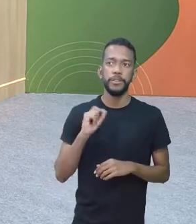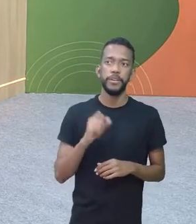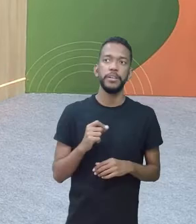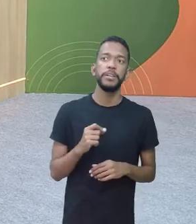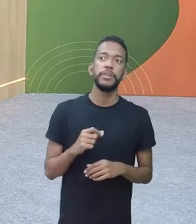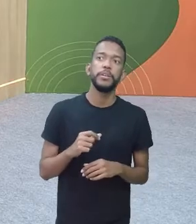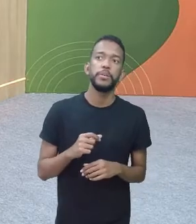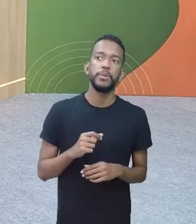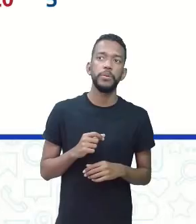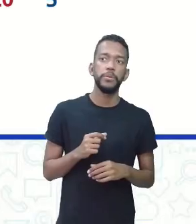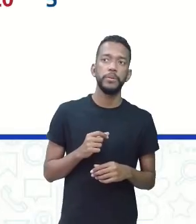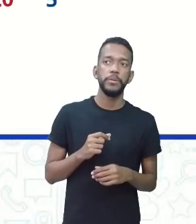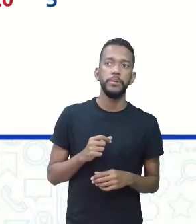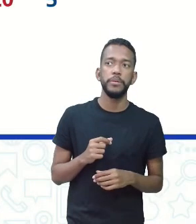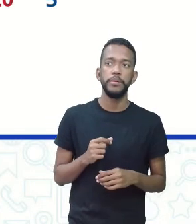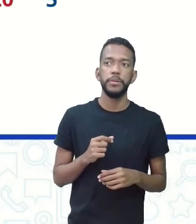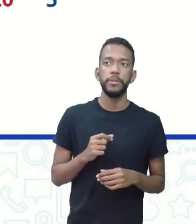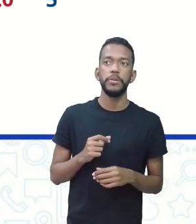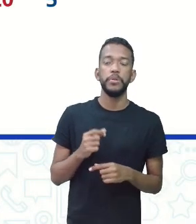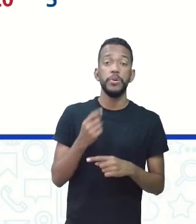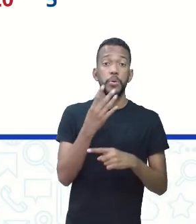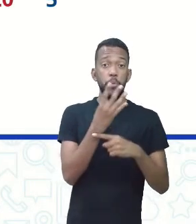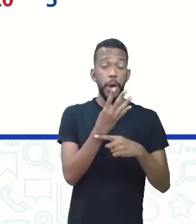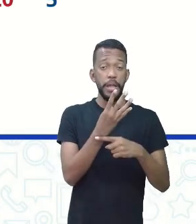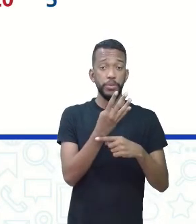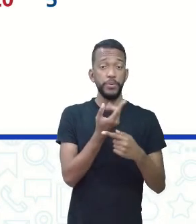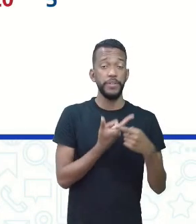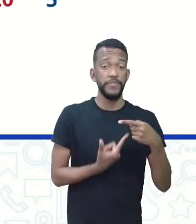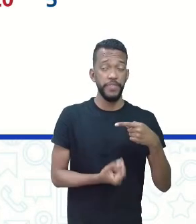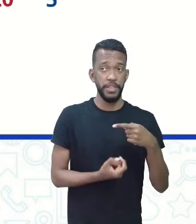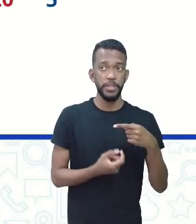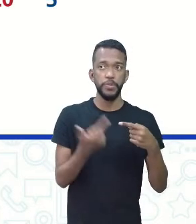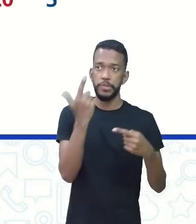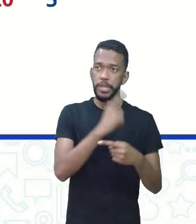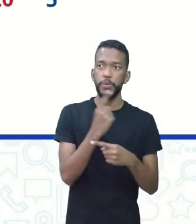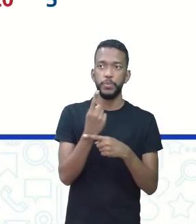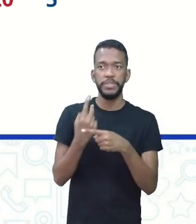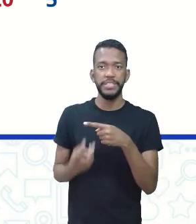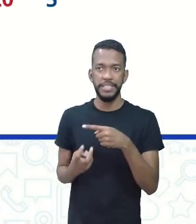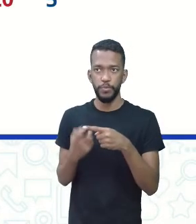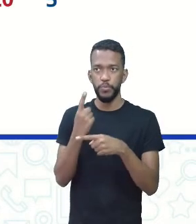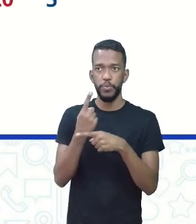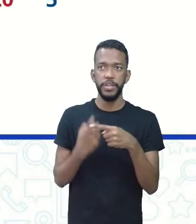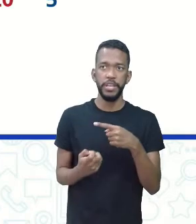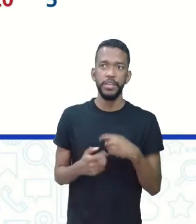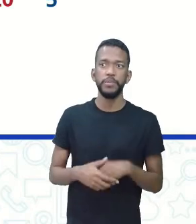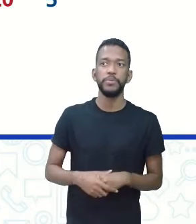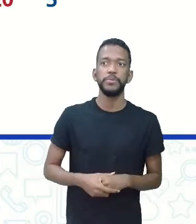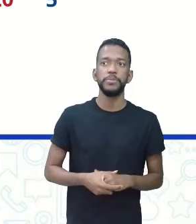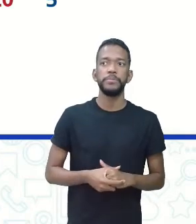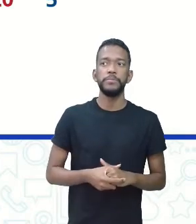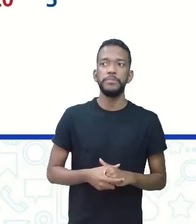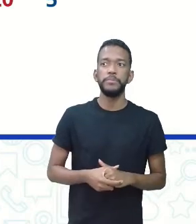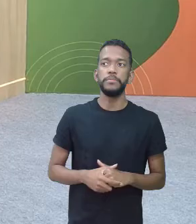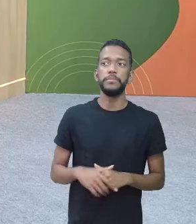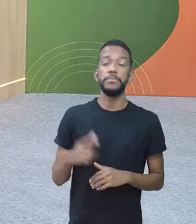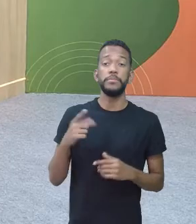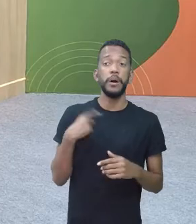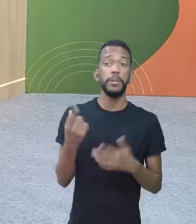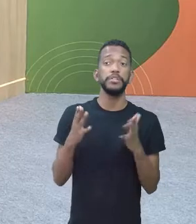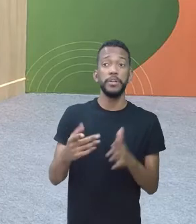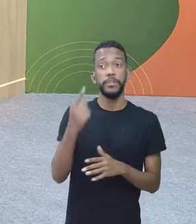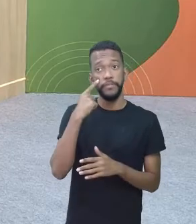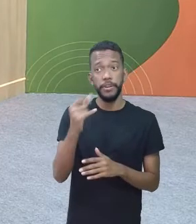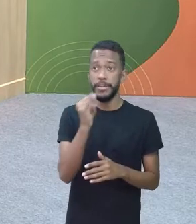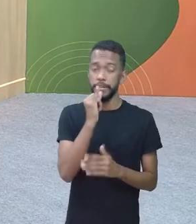Se eu dividir 4 e 20 por 4, a gente vai ter 1/5. Bom, a gente viu agora há pouco um exemplo desse tipo